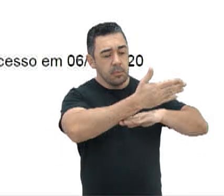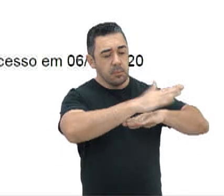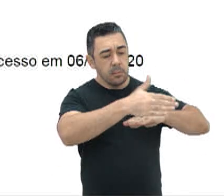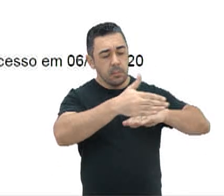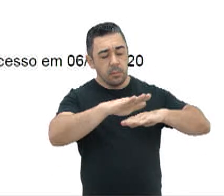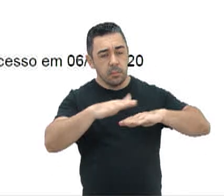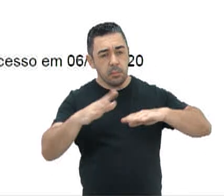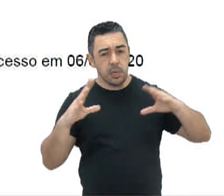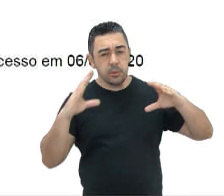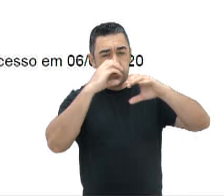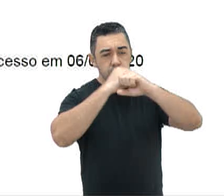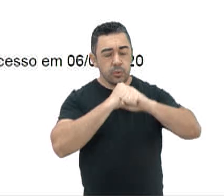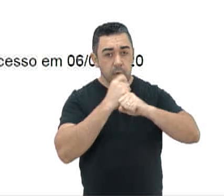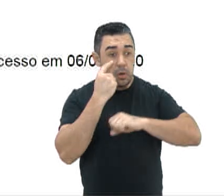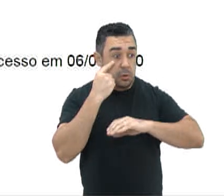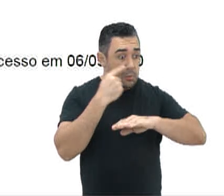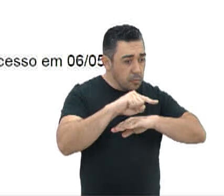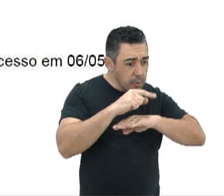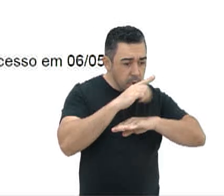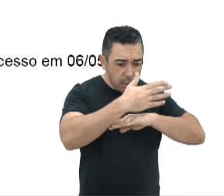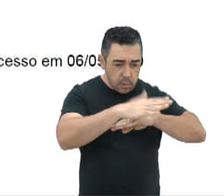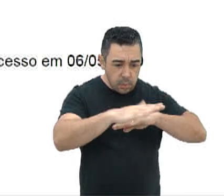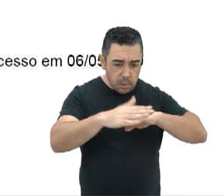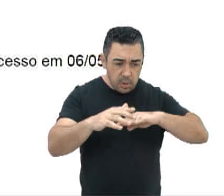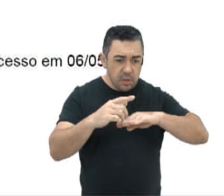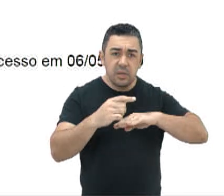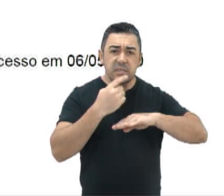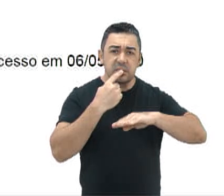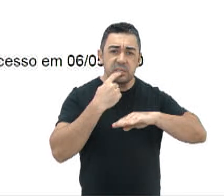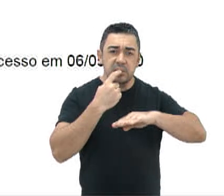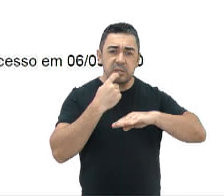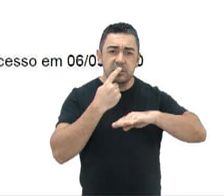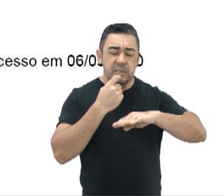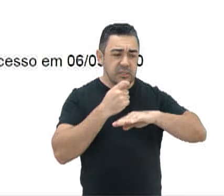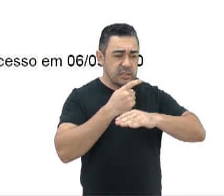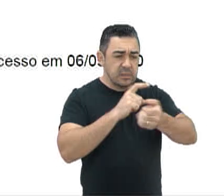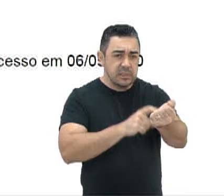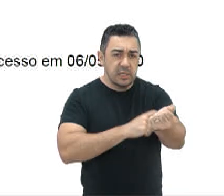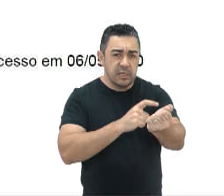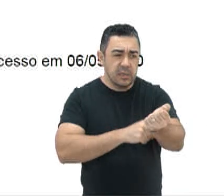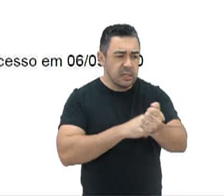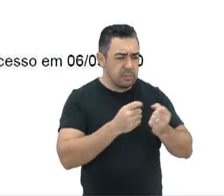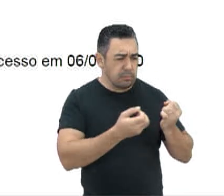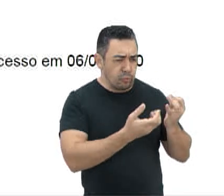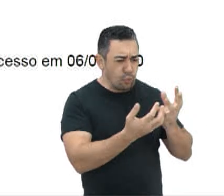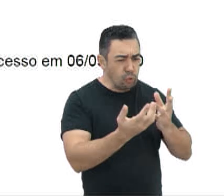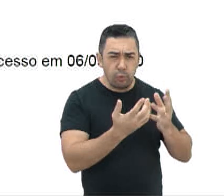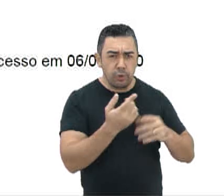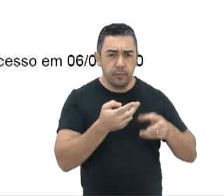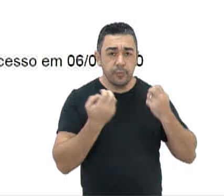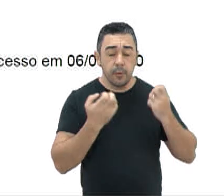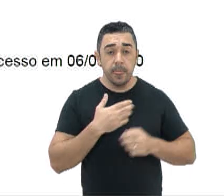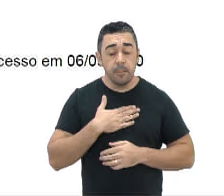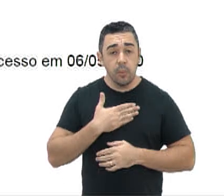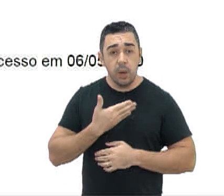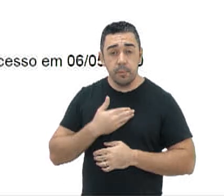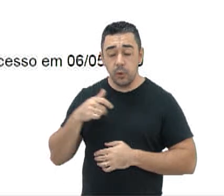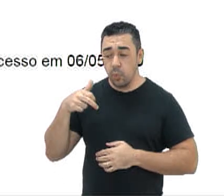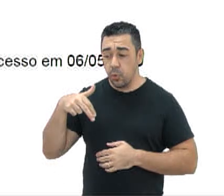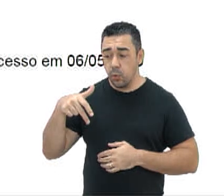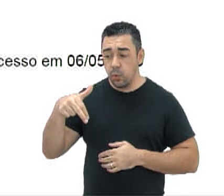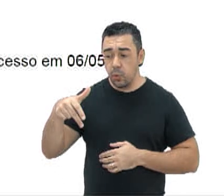vi apenas sangue e línguas de fogo. Meus amigos continuaram a andar e eu